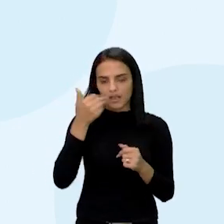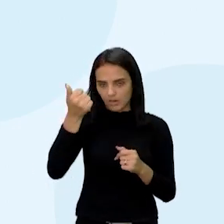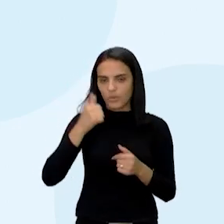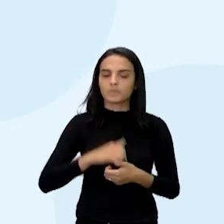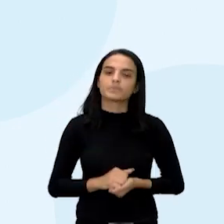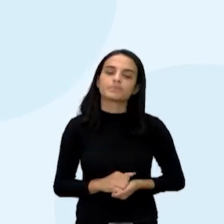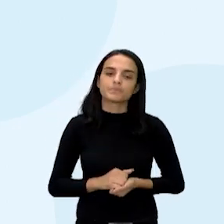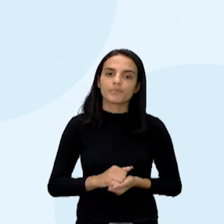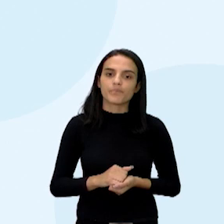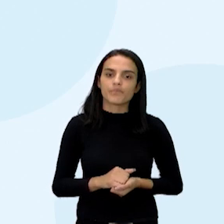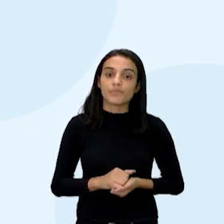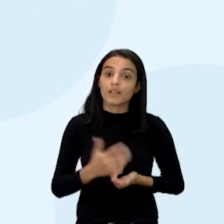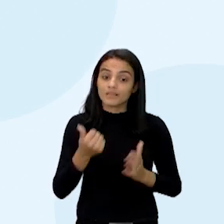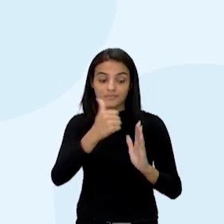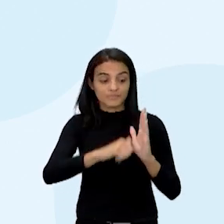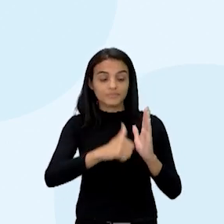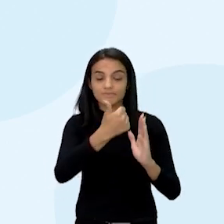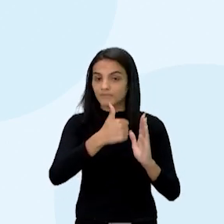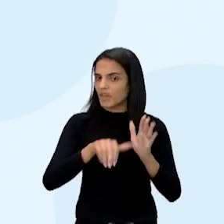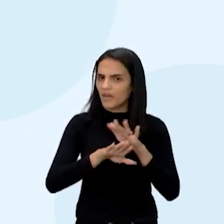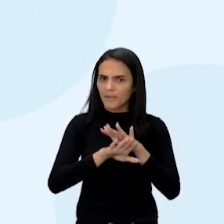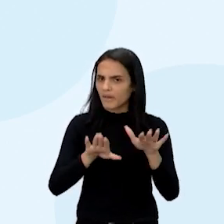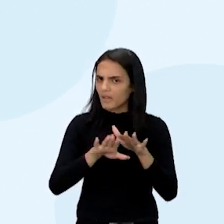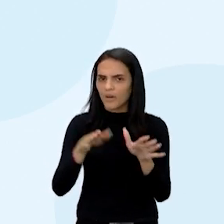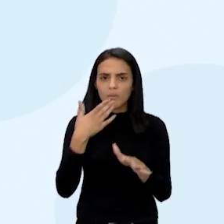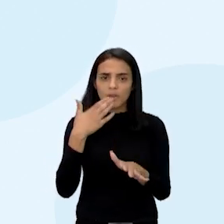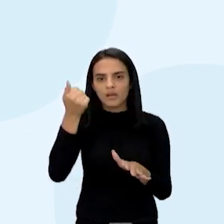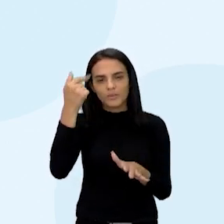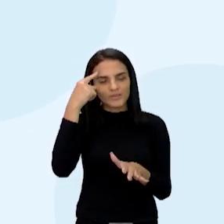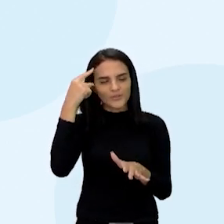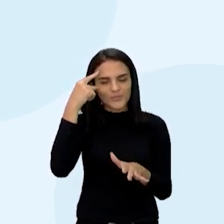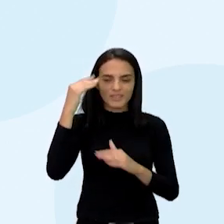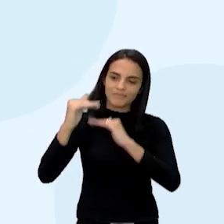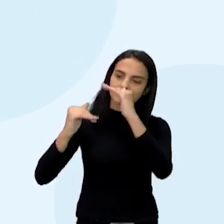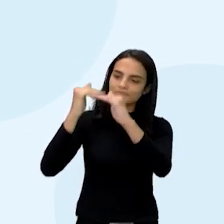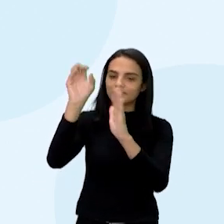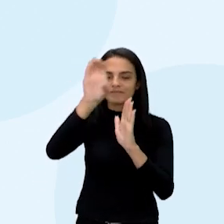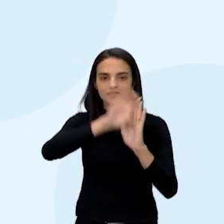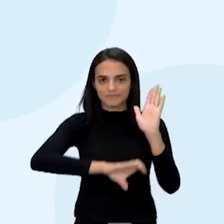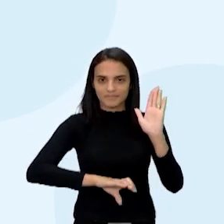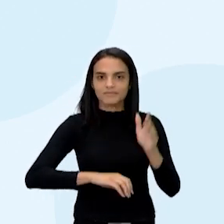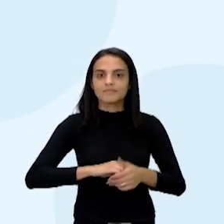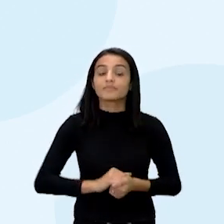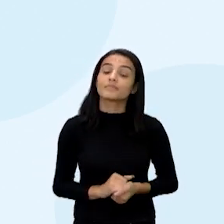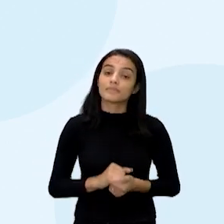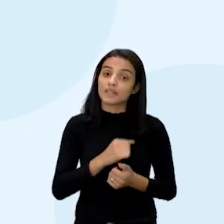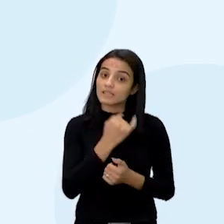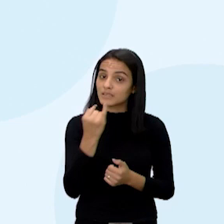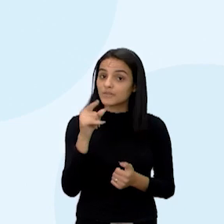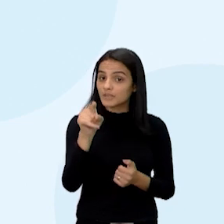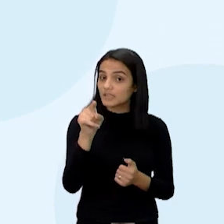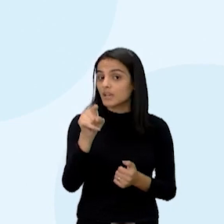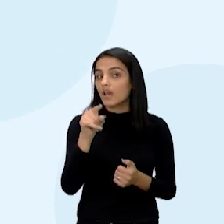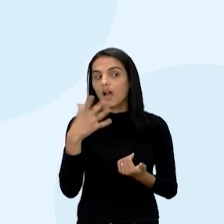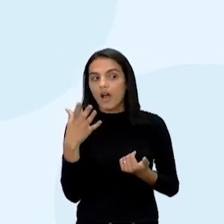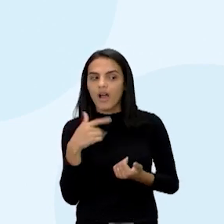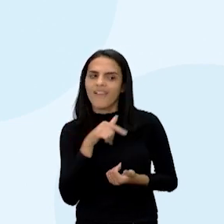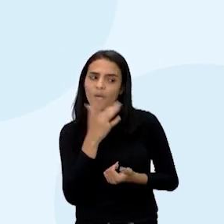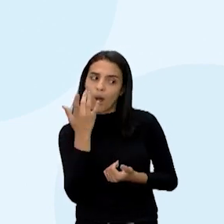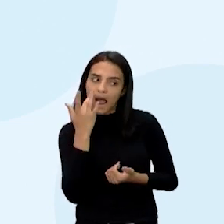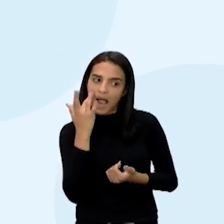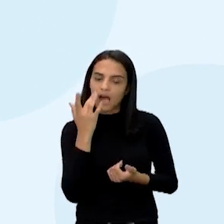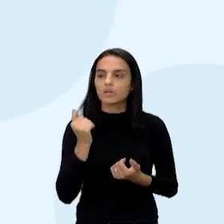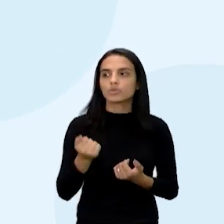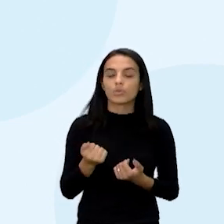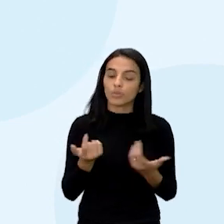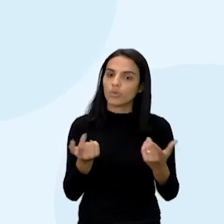essa avaliação, e essa avaliação é suficiente para a gente pensar no enriquecimento curricular. Caso haja uma suspeita, ou caso haja